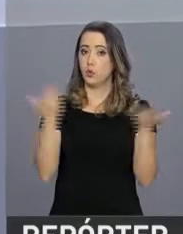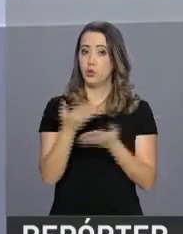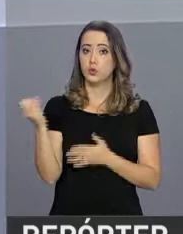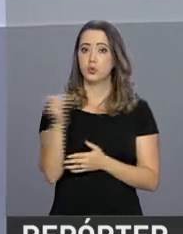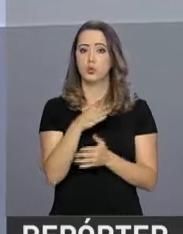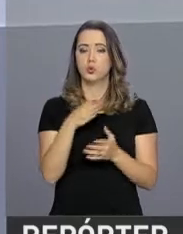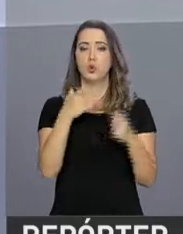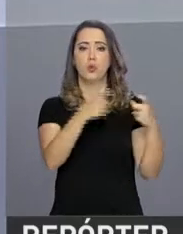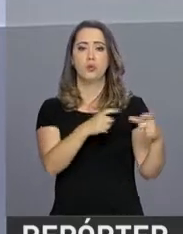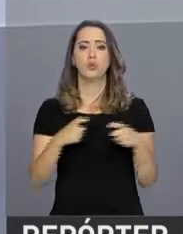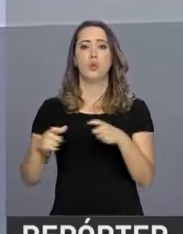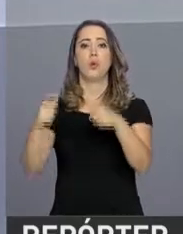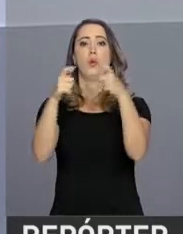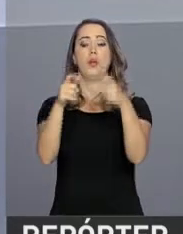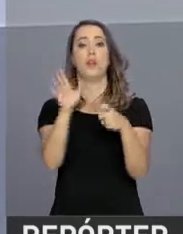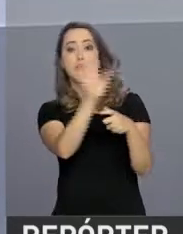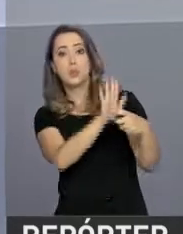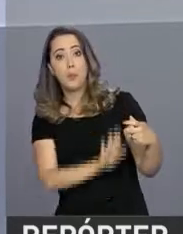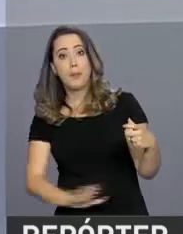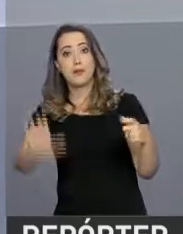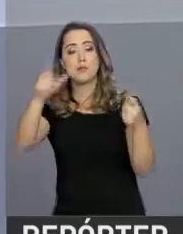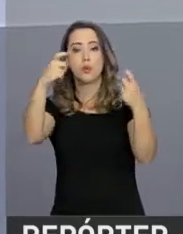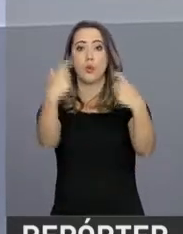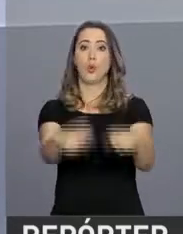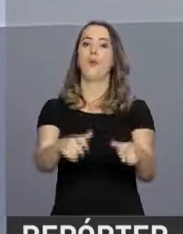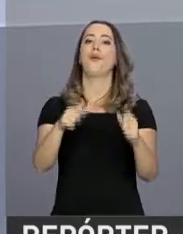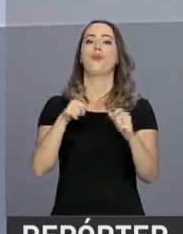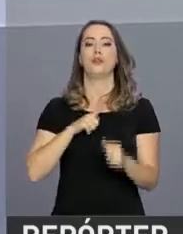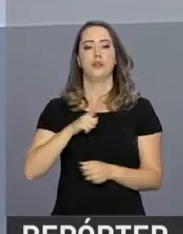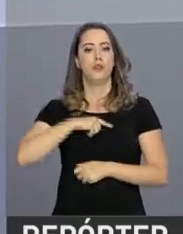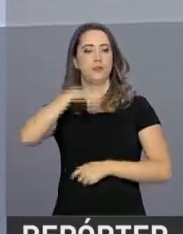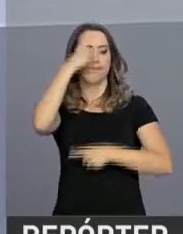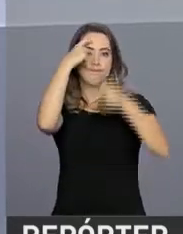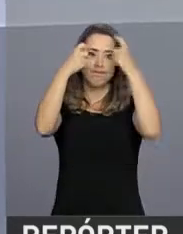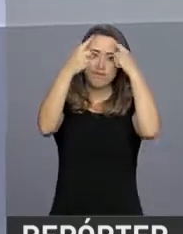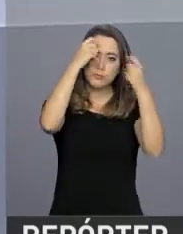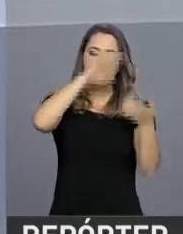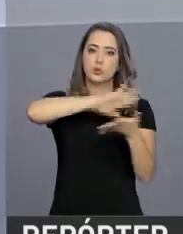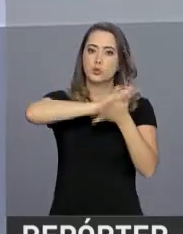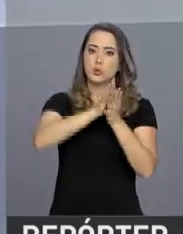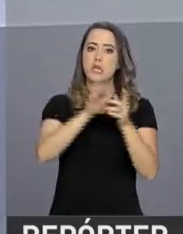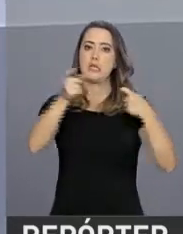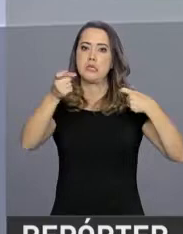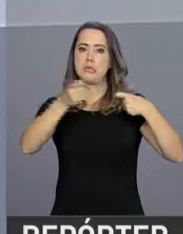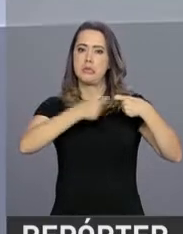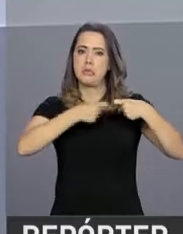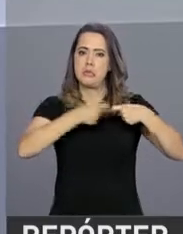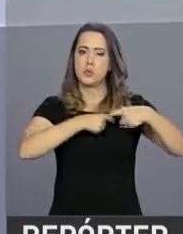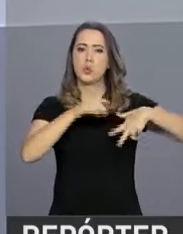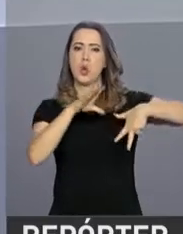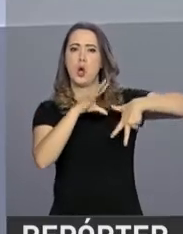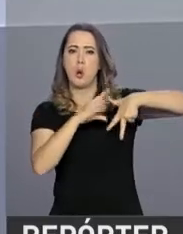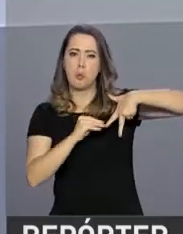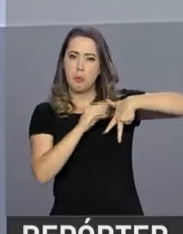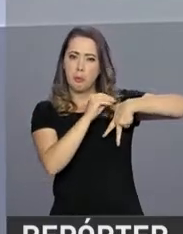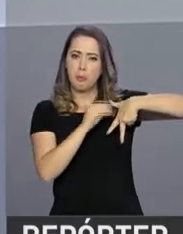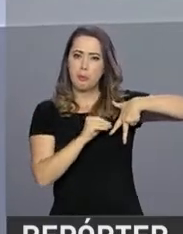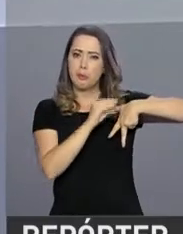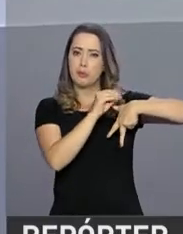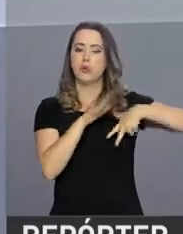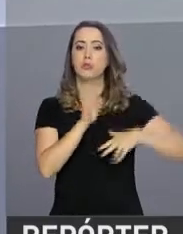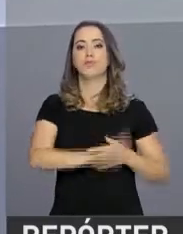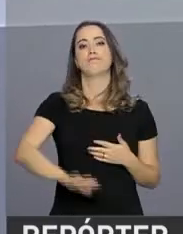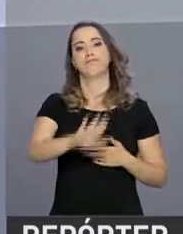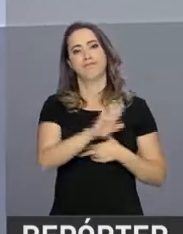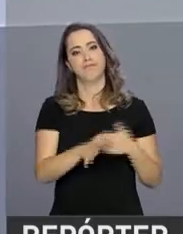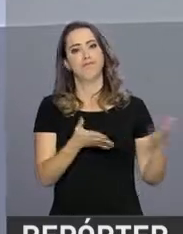novo mapeamento nacional dos pontos vulneráveis à exploração sexual de crianças e adolescentes nas rodovias federais.